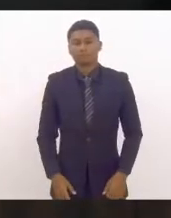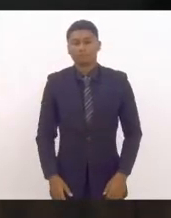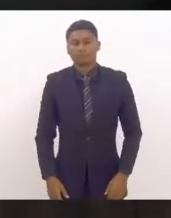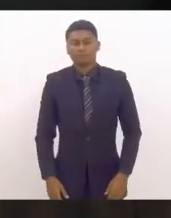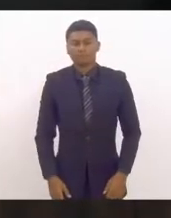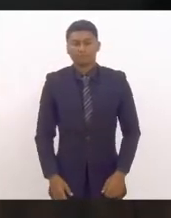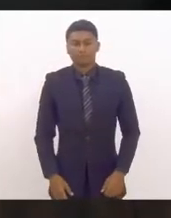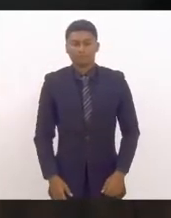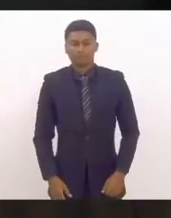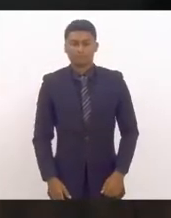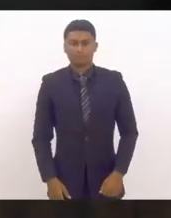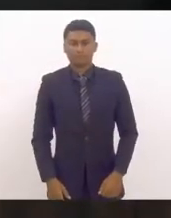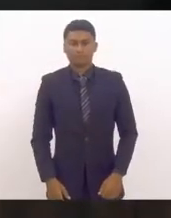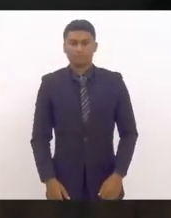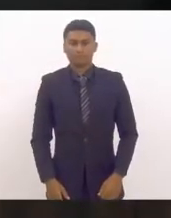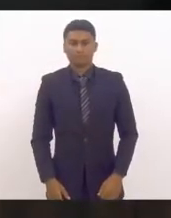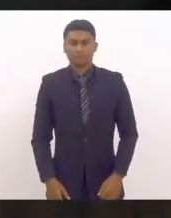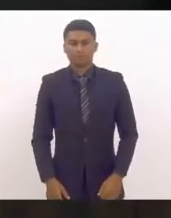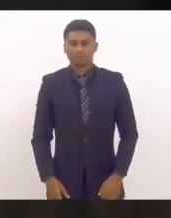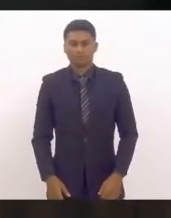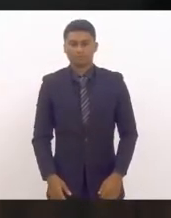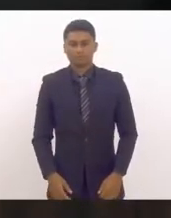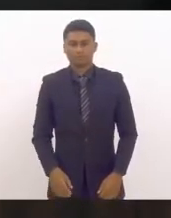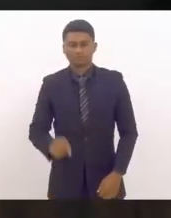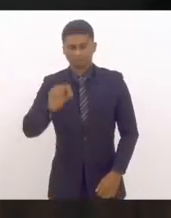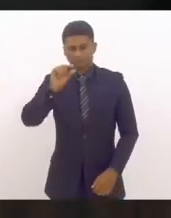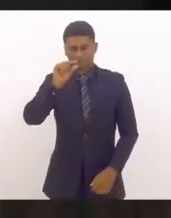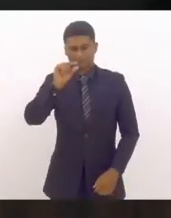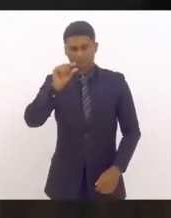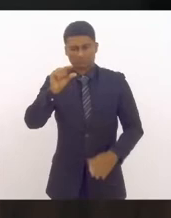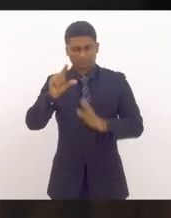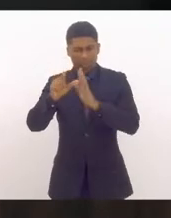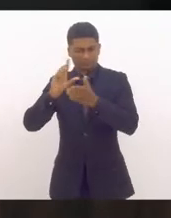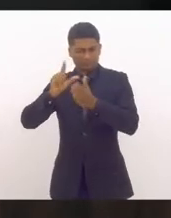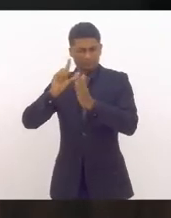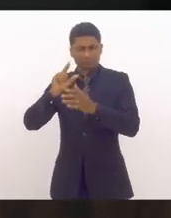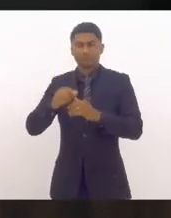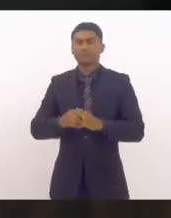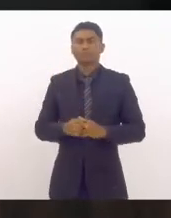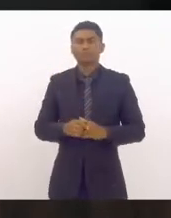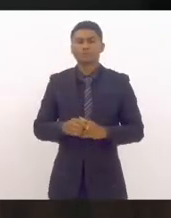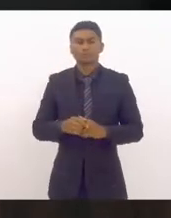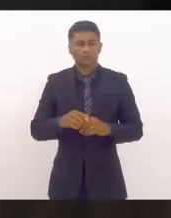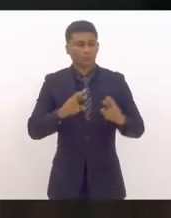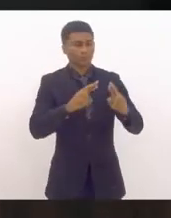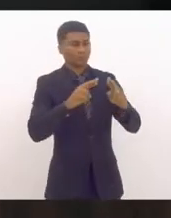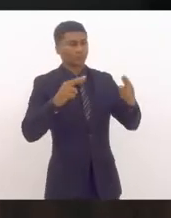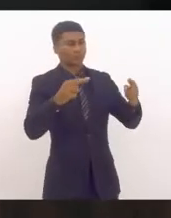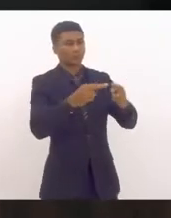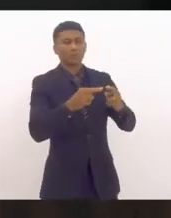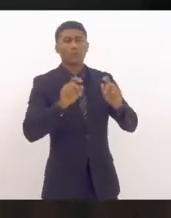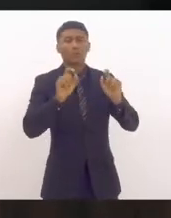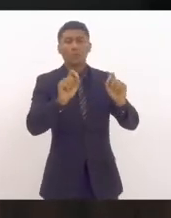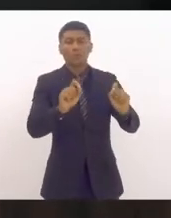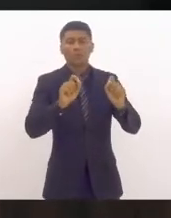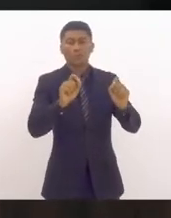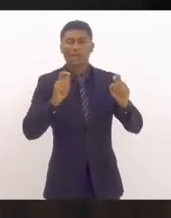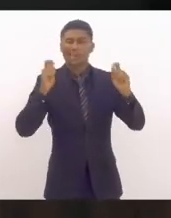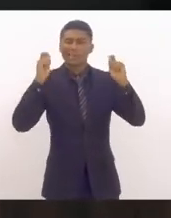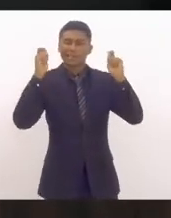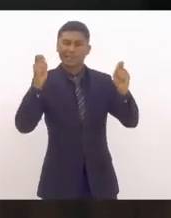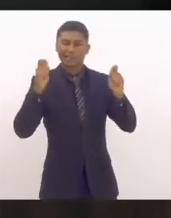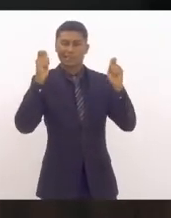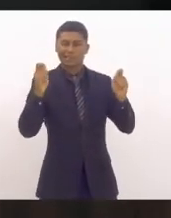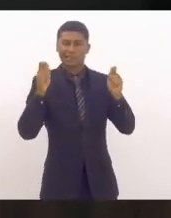nós terminei agora, o Valdec e Eliomar, uma reunião com as torcidas em